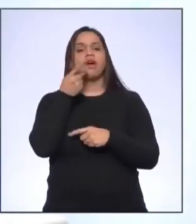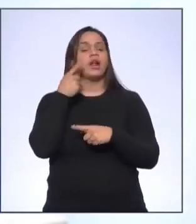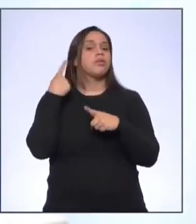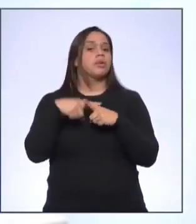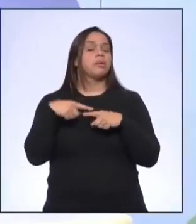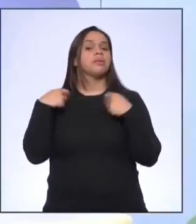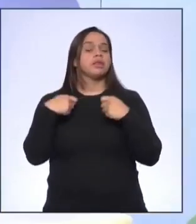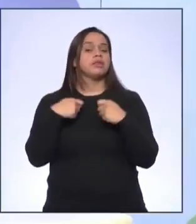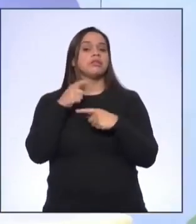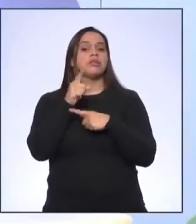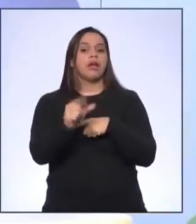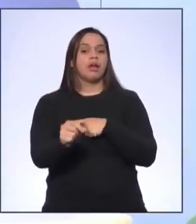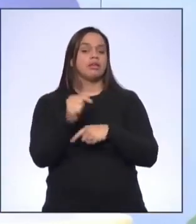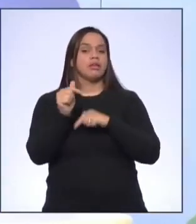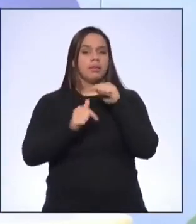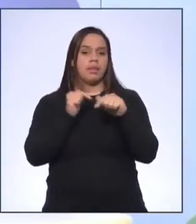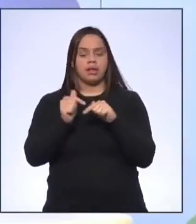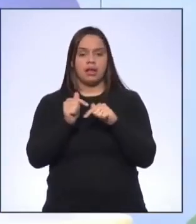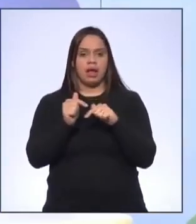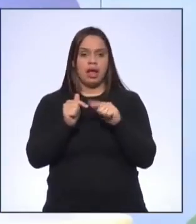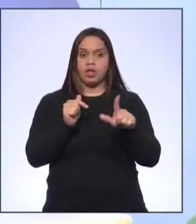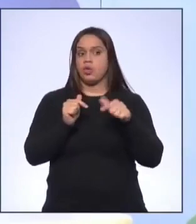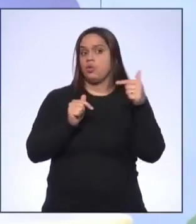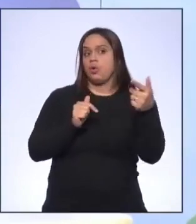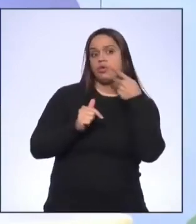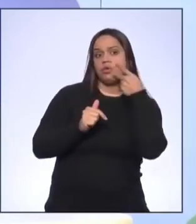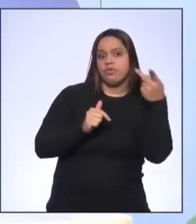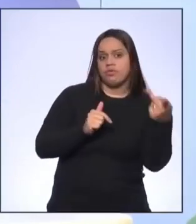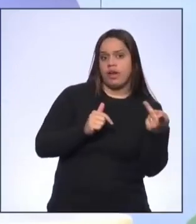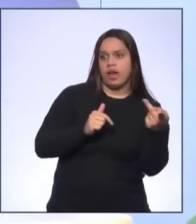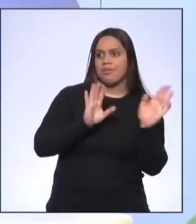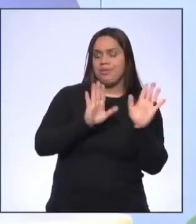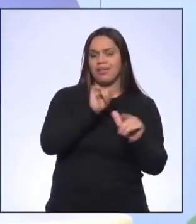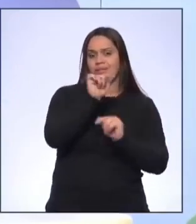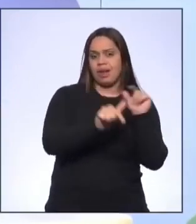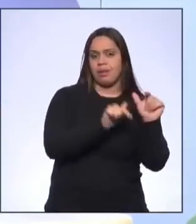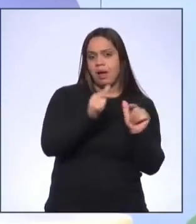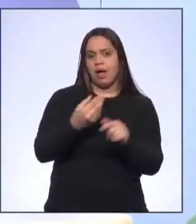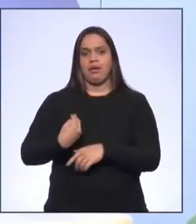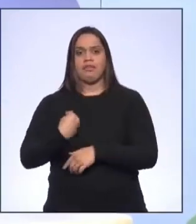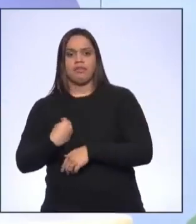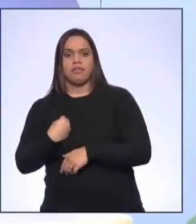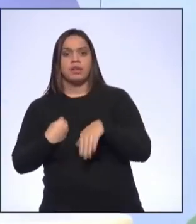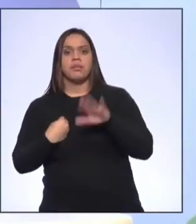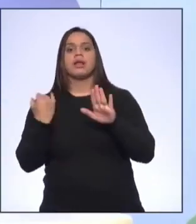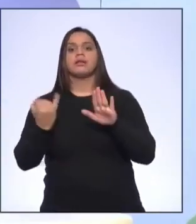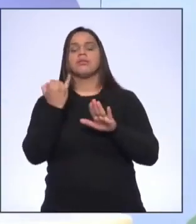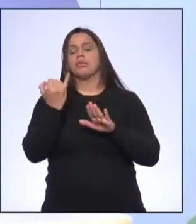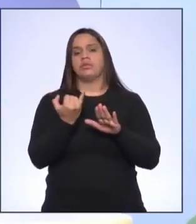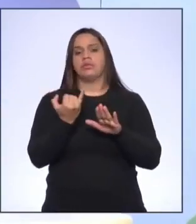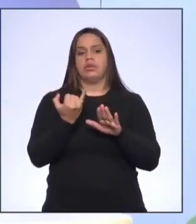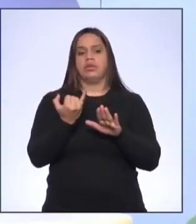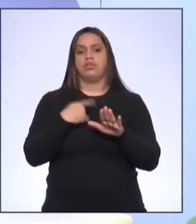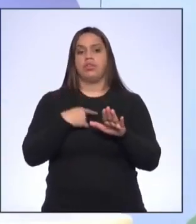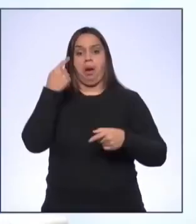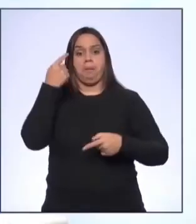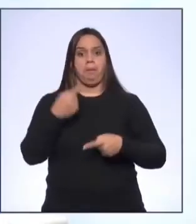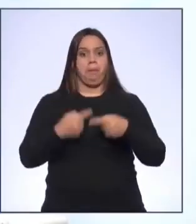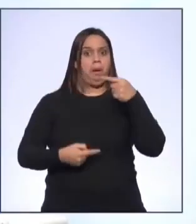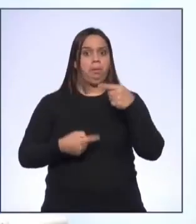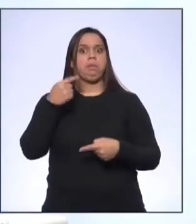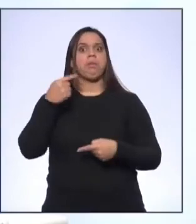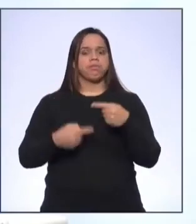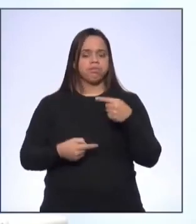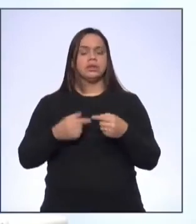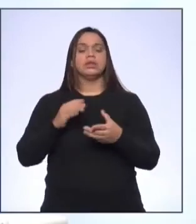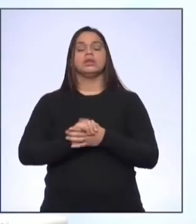para trabalhar, e aí os outros contra-argumentam, mas é o trabalho, é a vida, são questões diversas aí, né? Exatamente. É bem